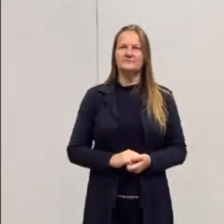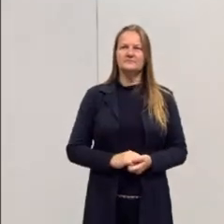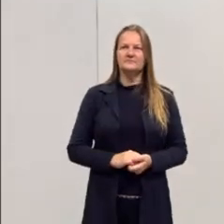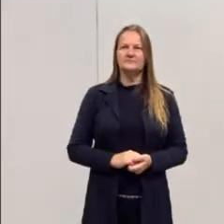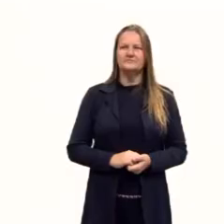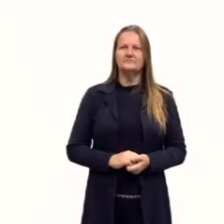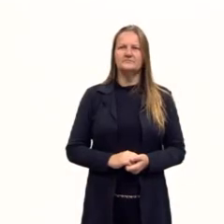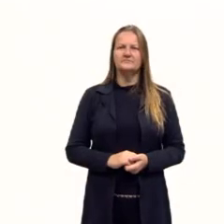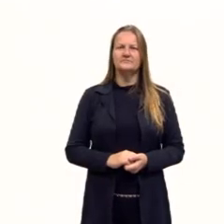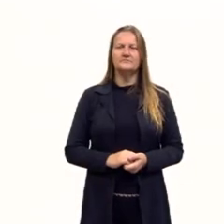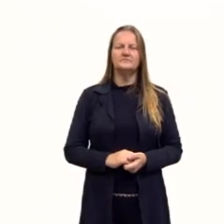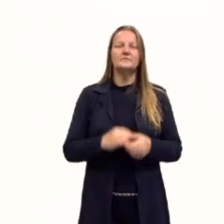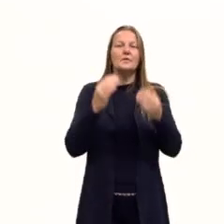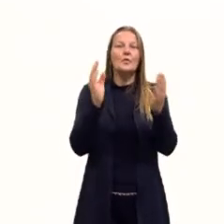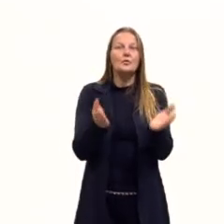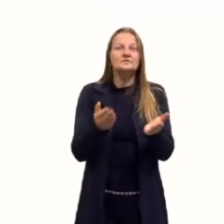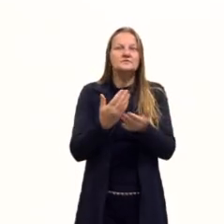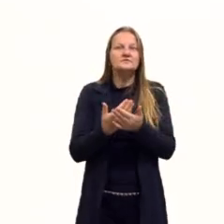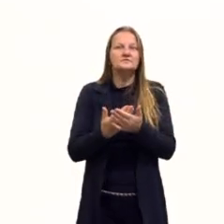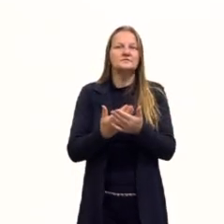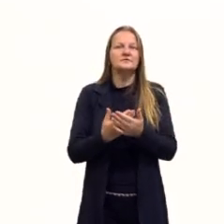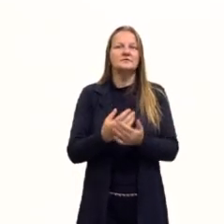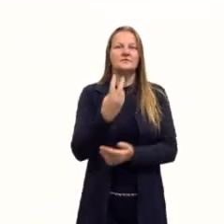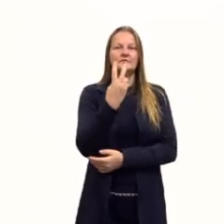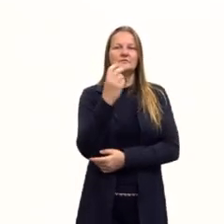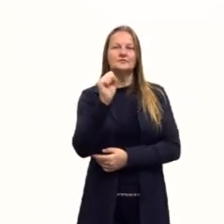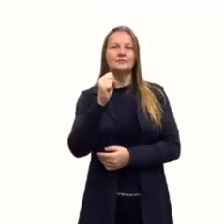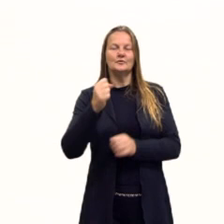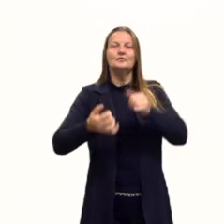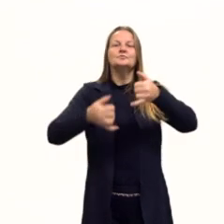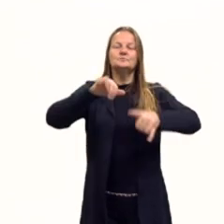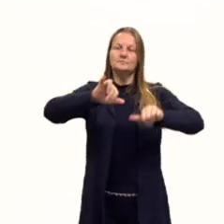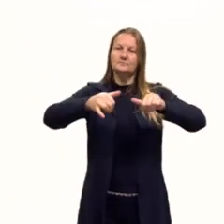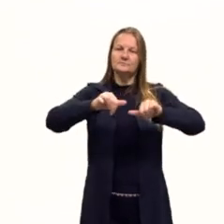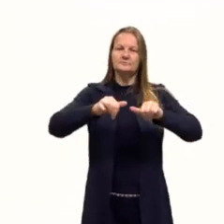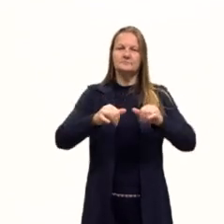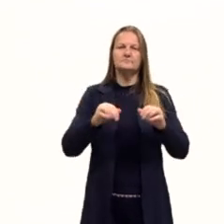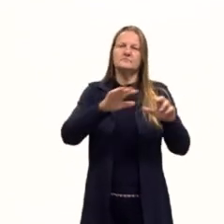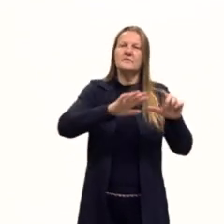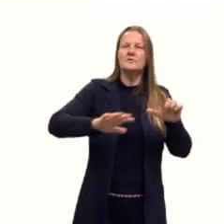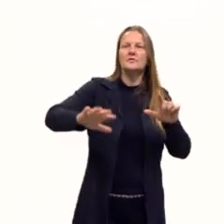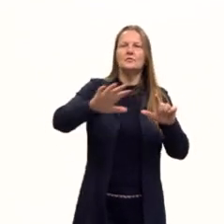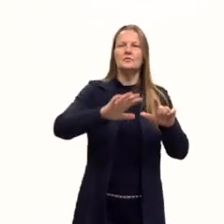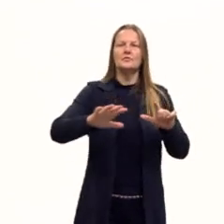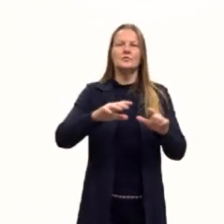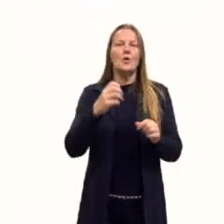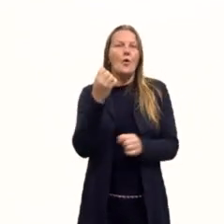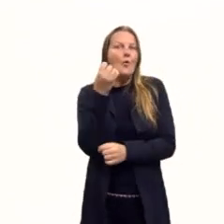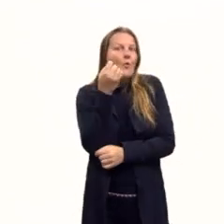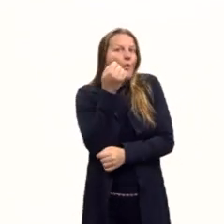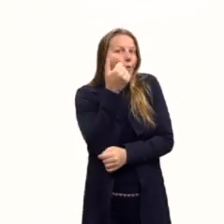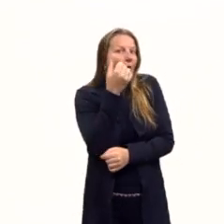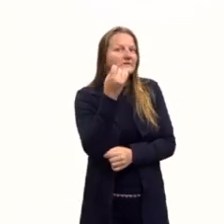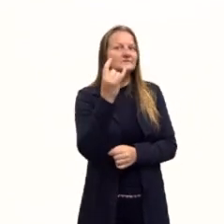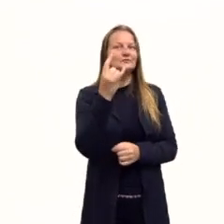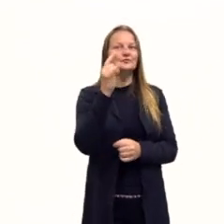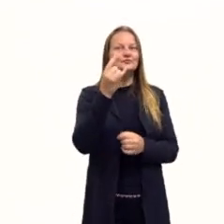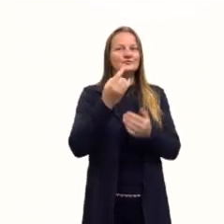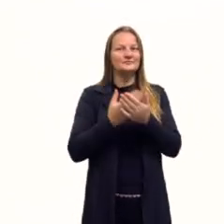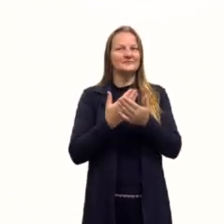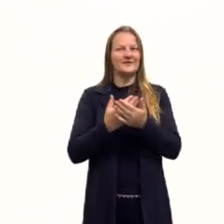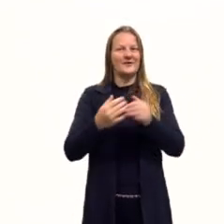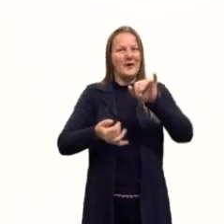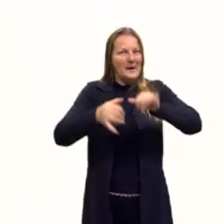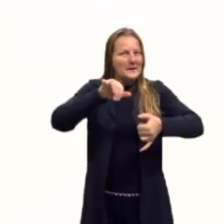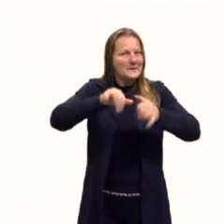hoje nós queremos aula 28 de química estamos saindo para as últimas aulas né finalizamos